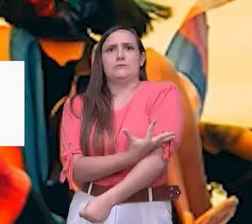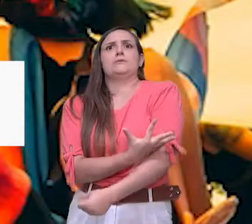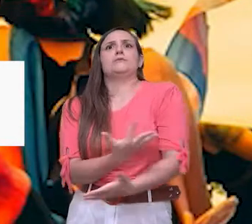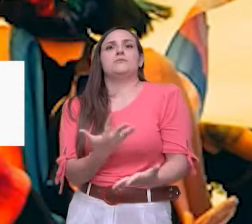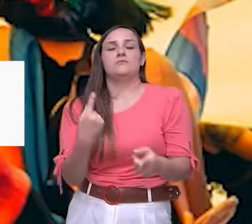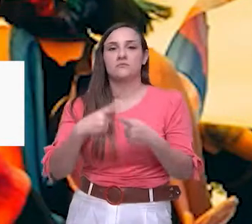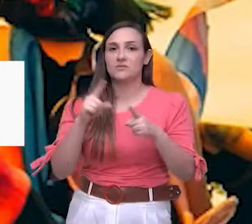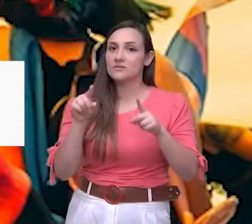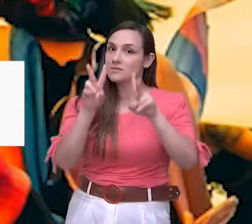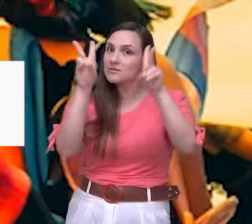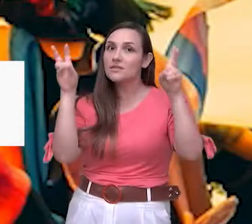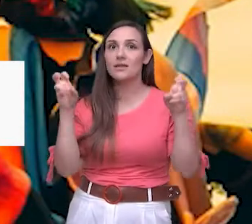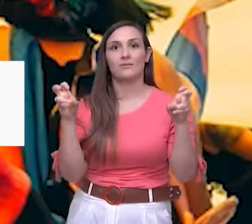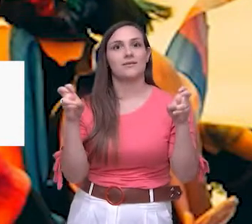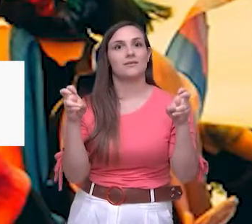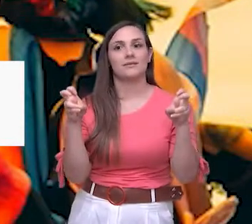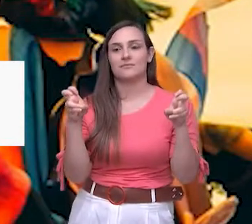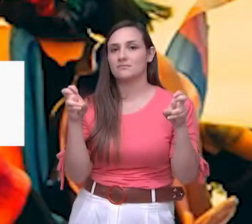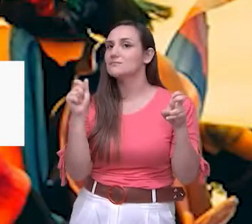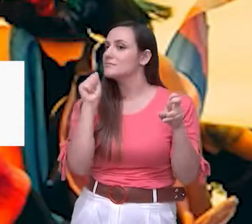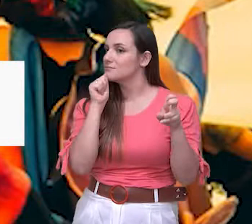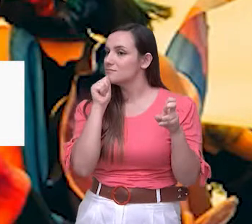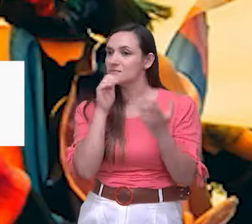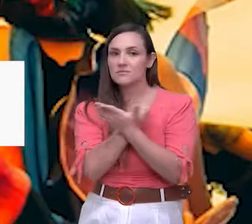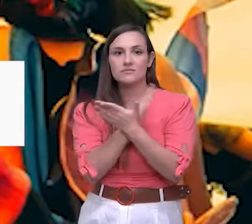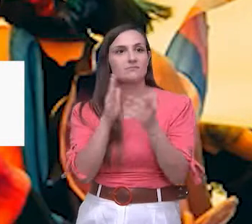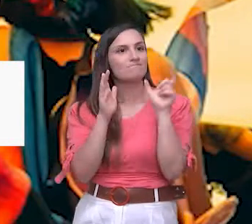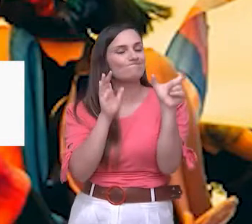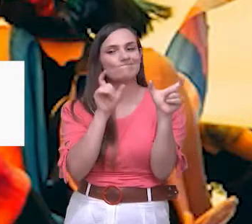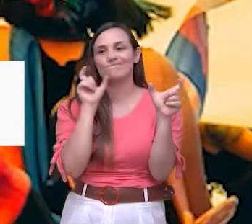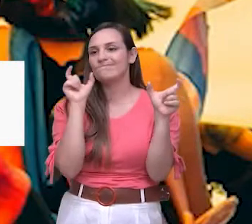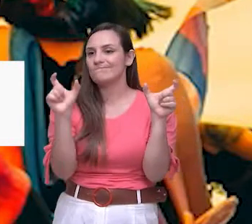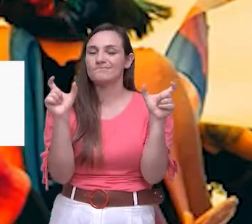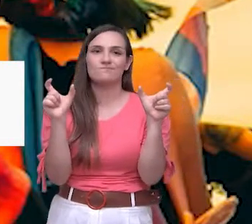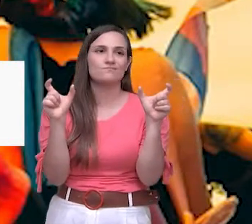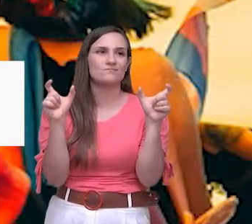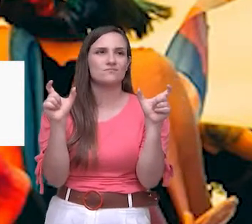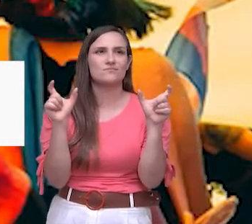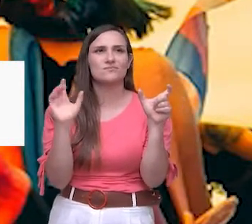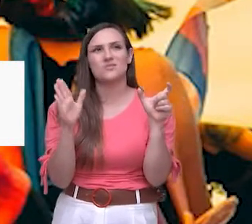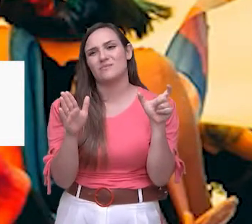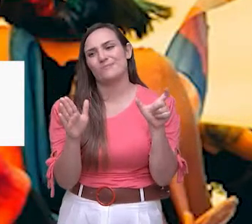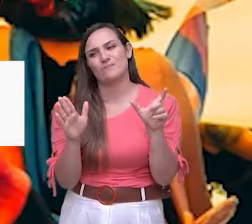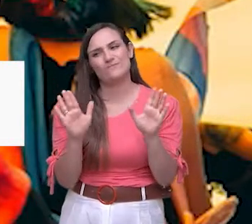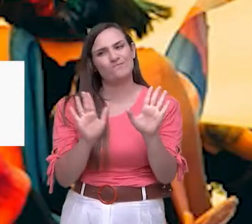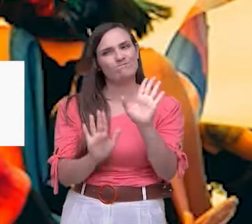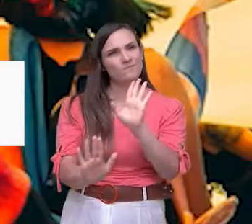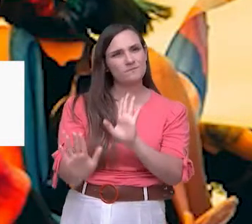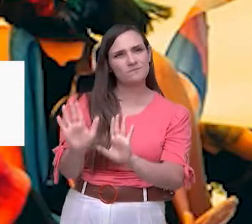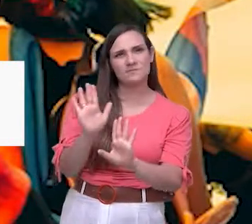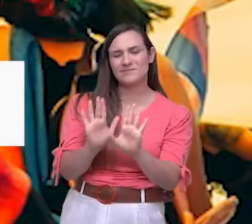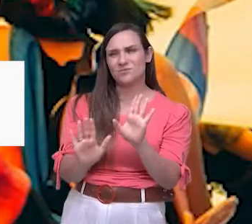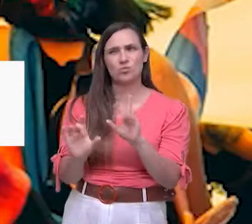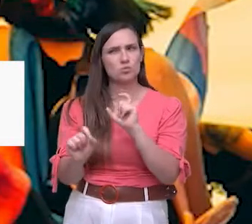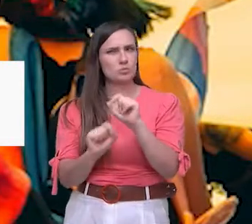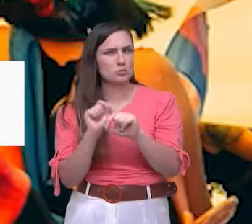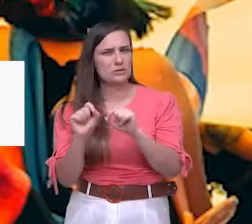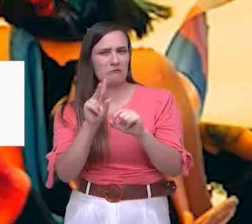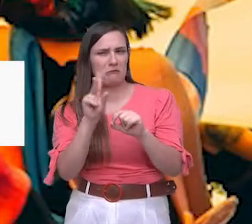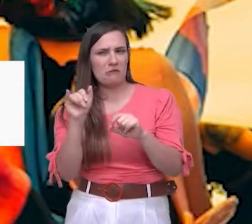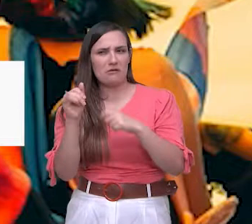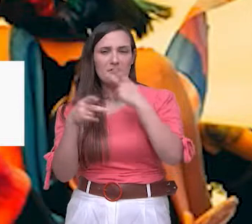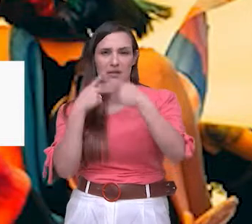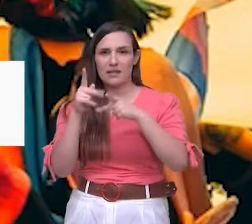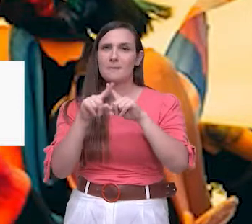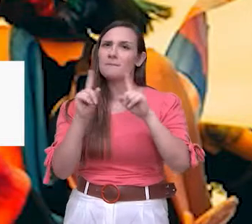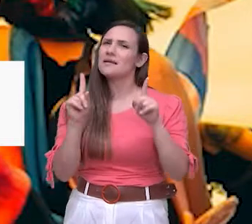coloradas né porque são temas ainda são são palavras que algumas pessoas escutam e já ficam né receosos